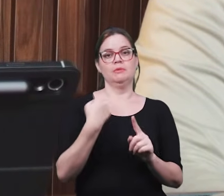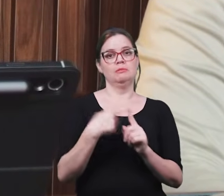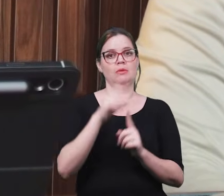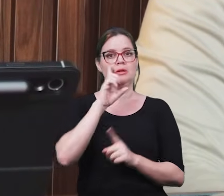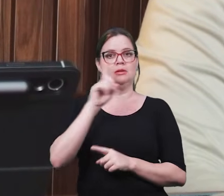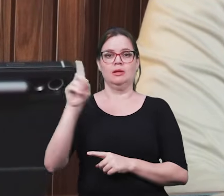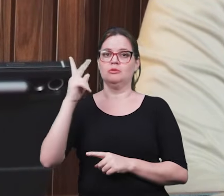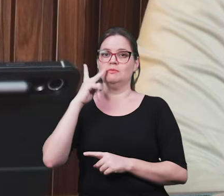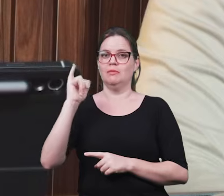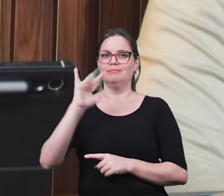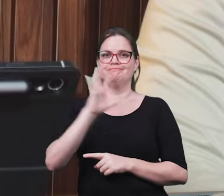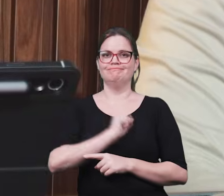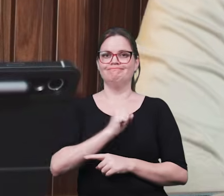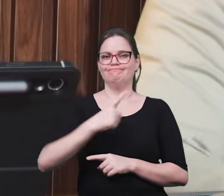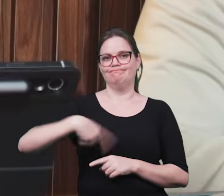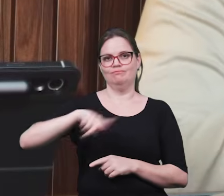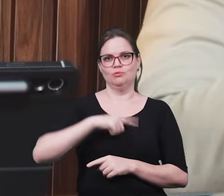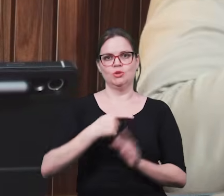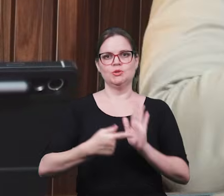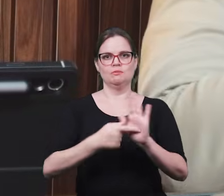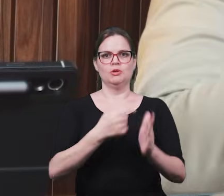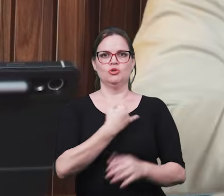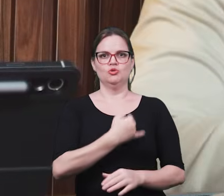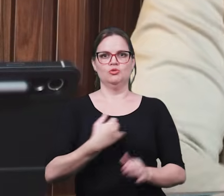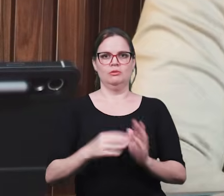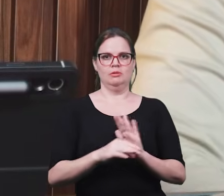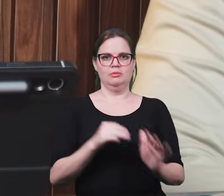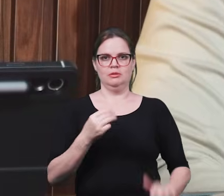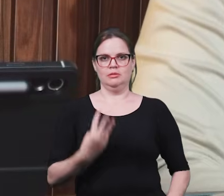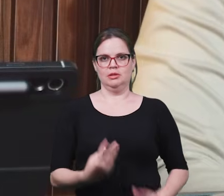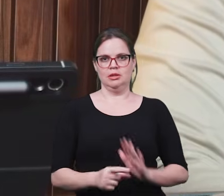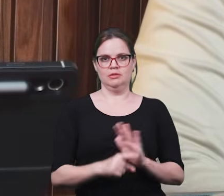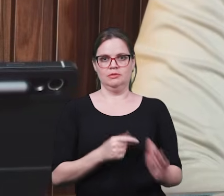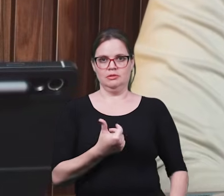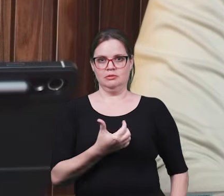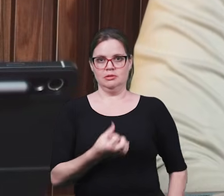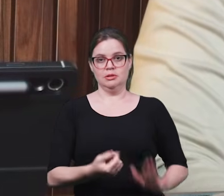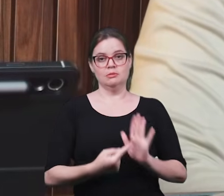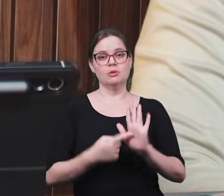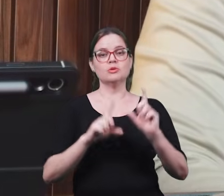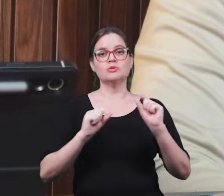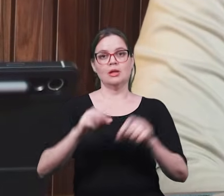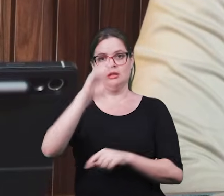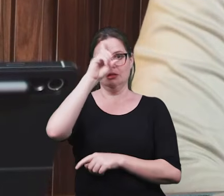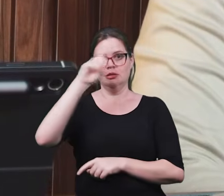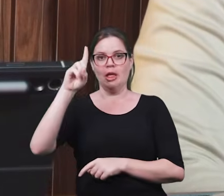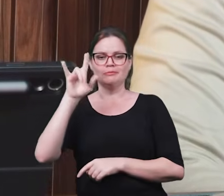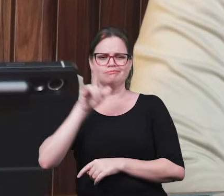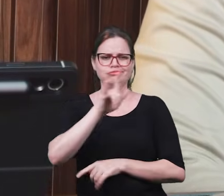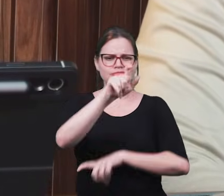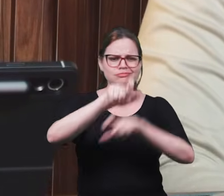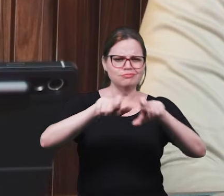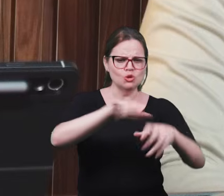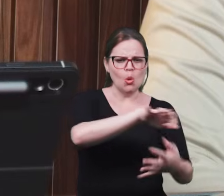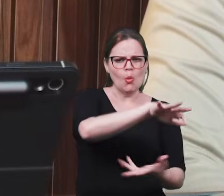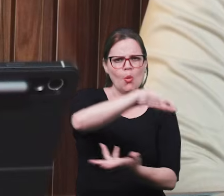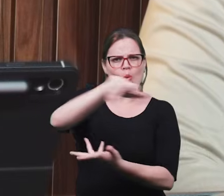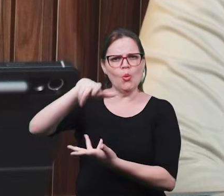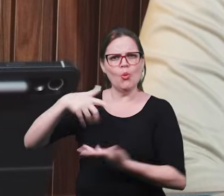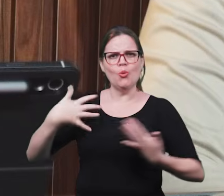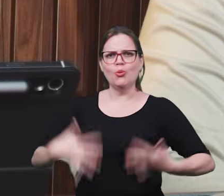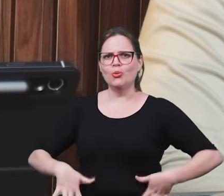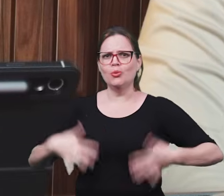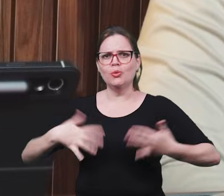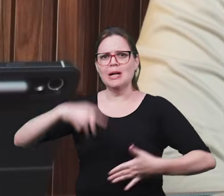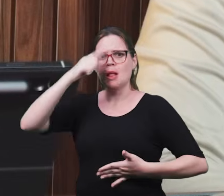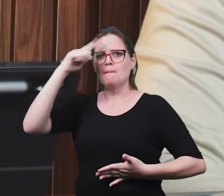Deus. Nós podemos ver isso no Evangelho de João, capítulo 3, verso 16. Porque Deus amou o mundo de tal maneira que ele deu